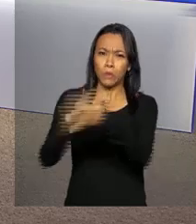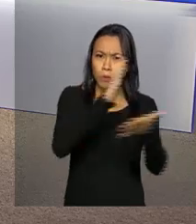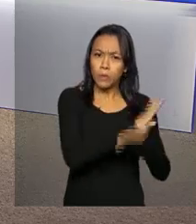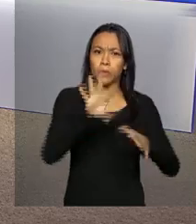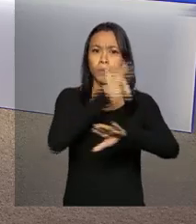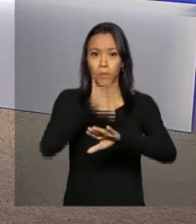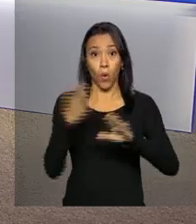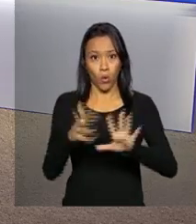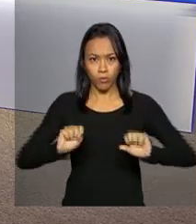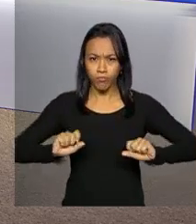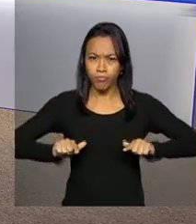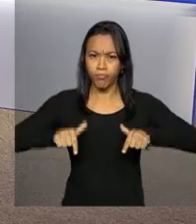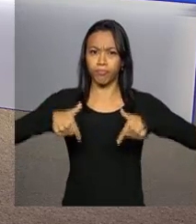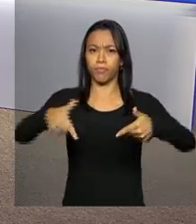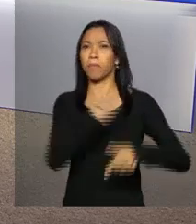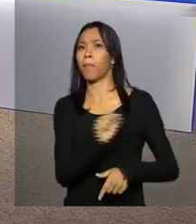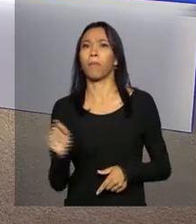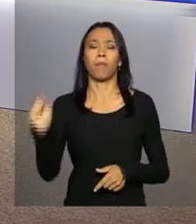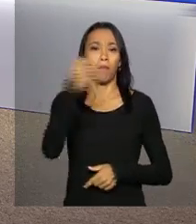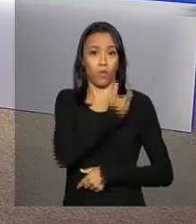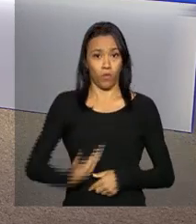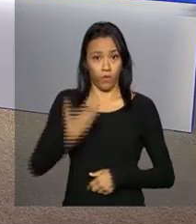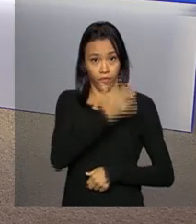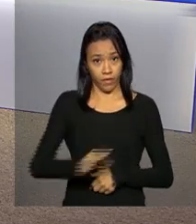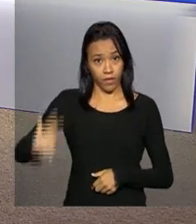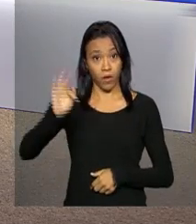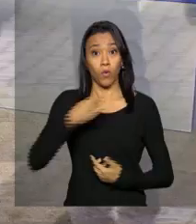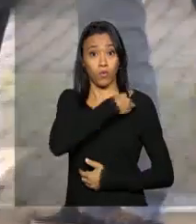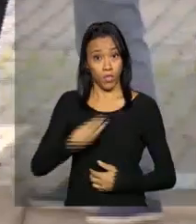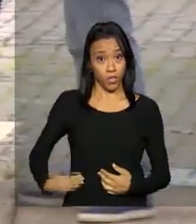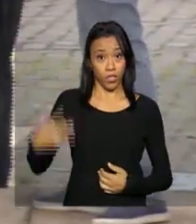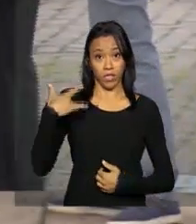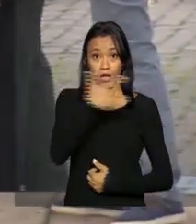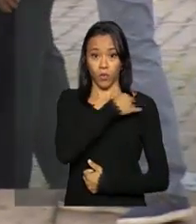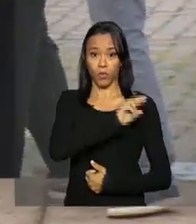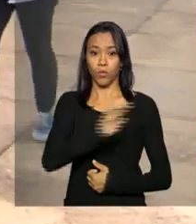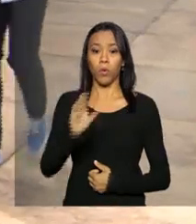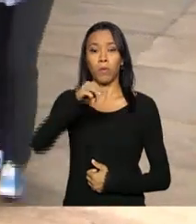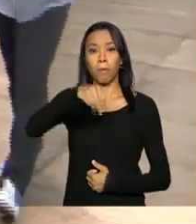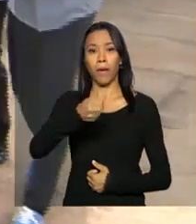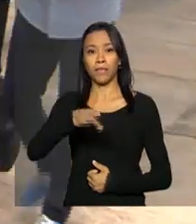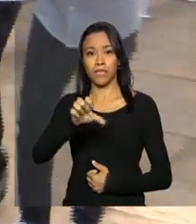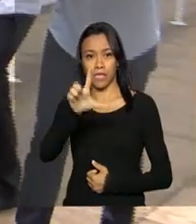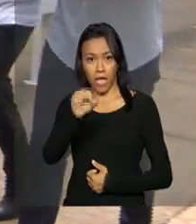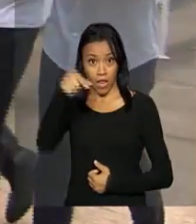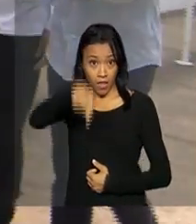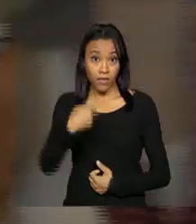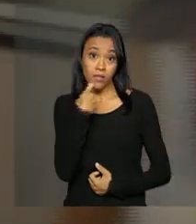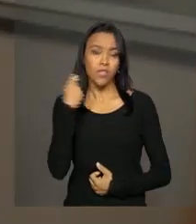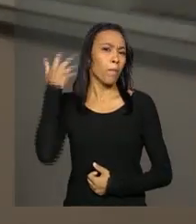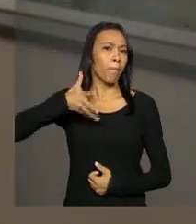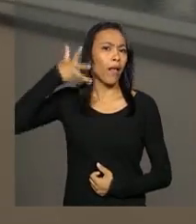intensificado hoje em toda a administração Federal o ministro da saúde Marcelo Castro começou esta sexta-feira com uma palestra